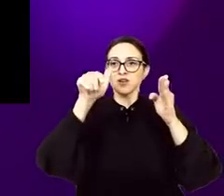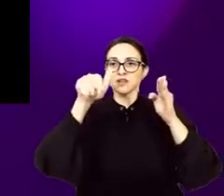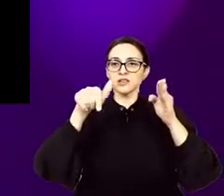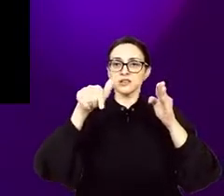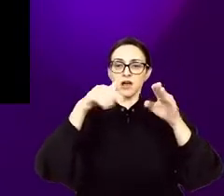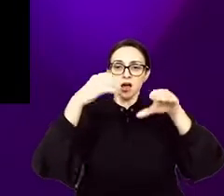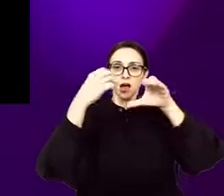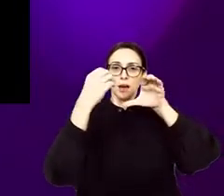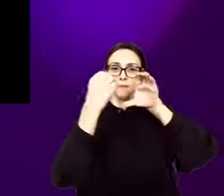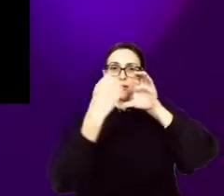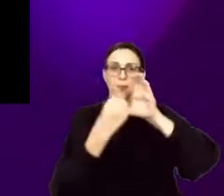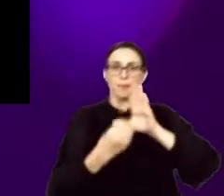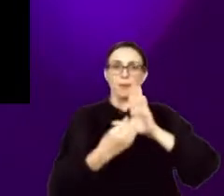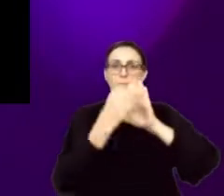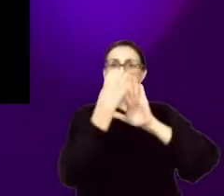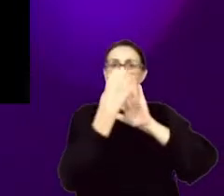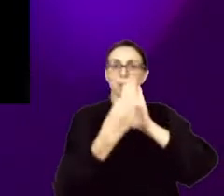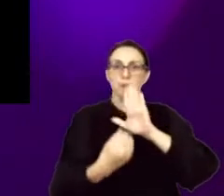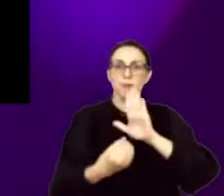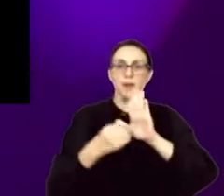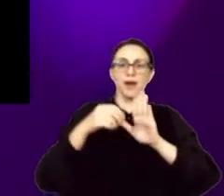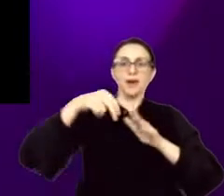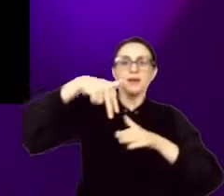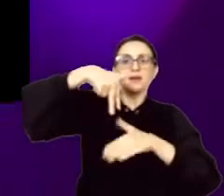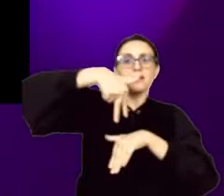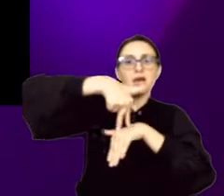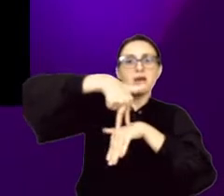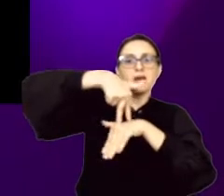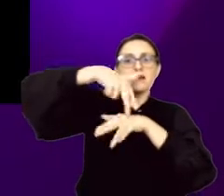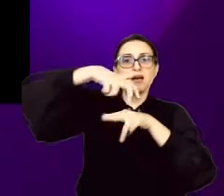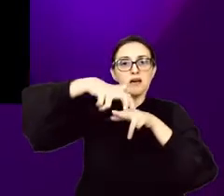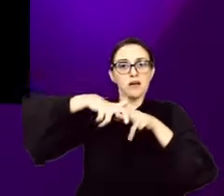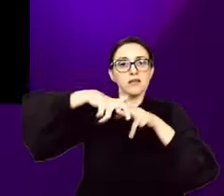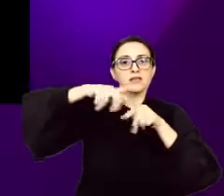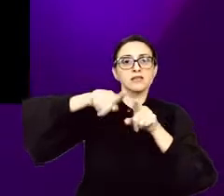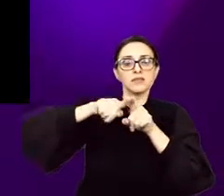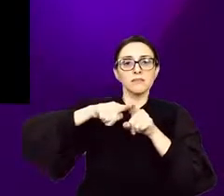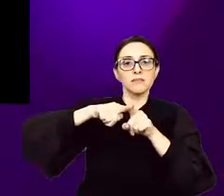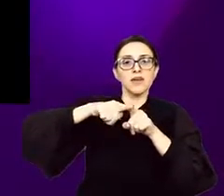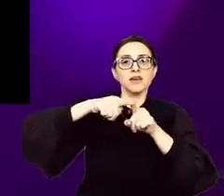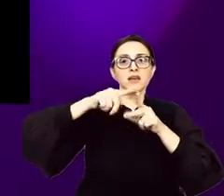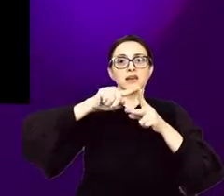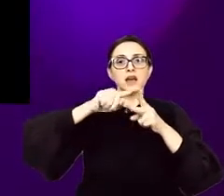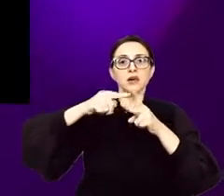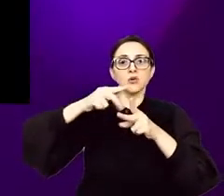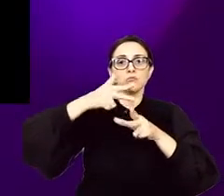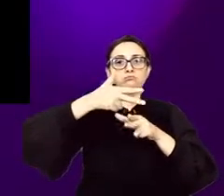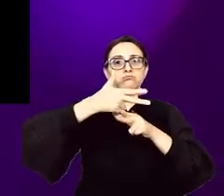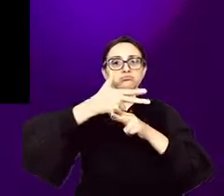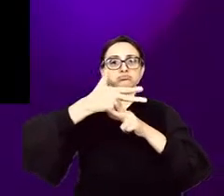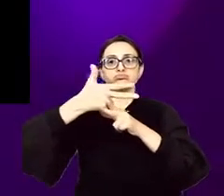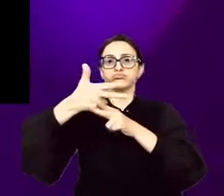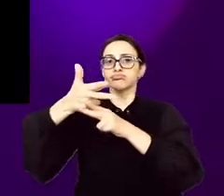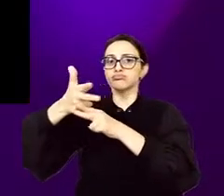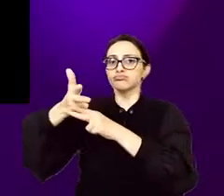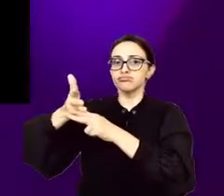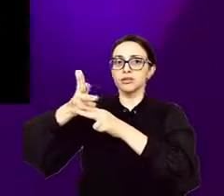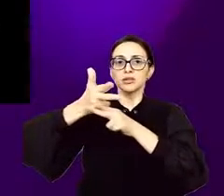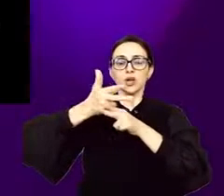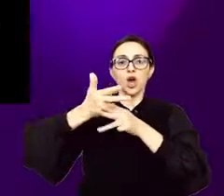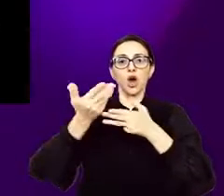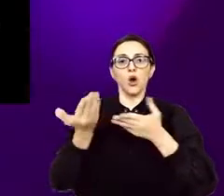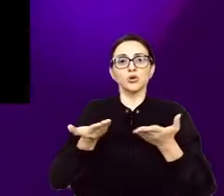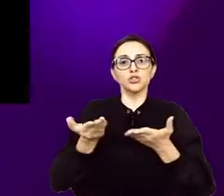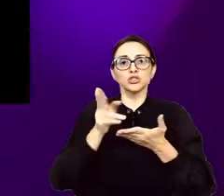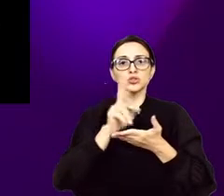pé e sentado. A gente mede dois ângulos, né? Um ângulo que é o tilt pélvico e o slope sacral. A gente hoje tem utilizado